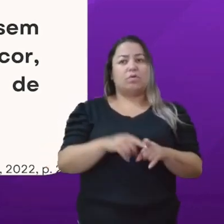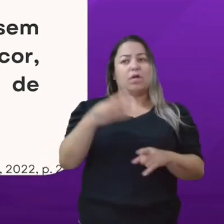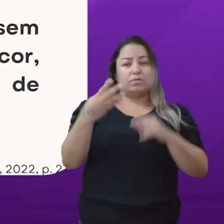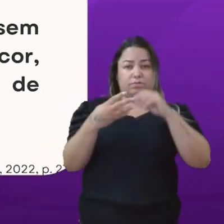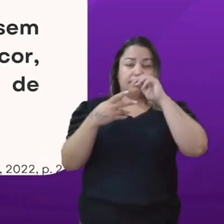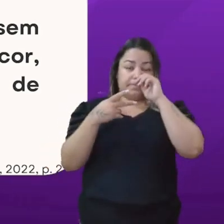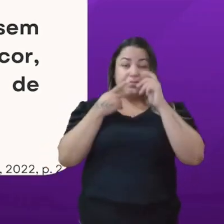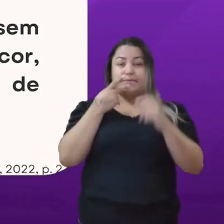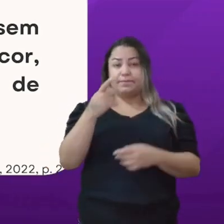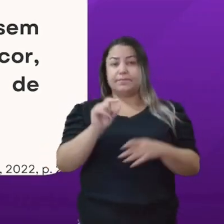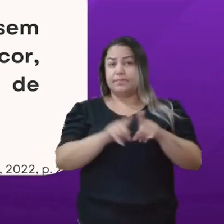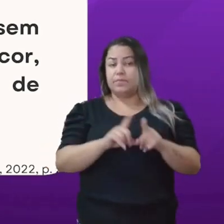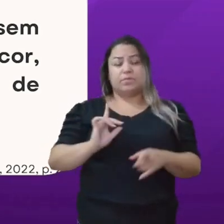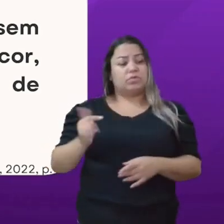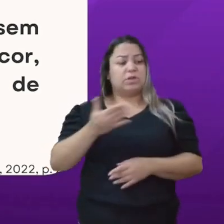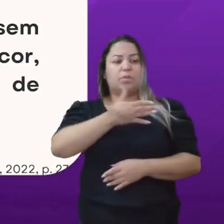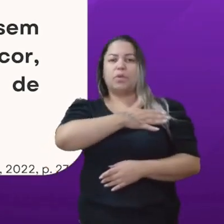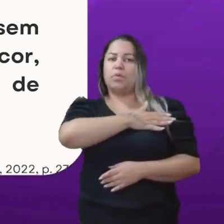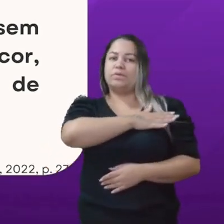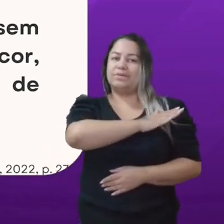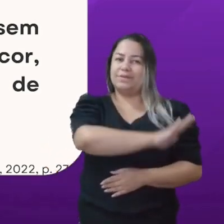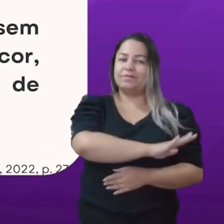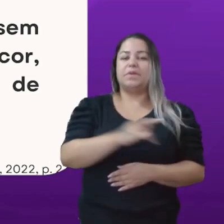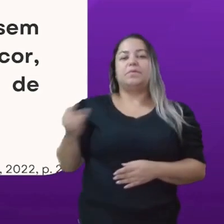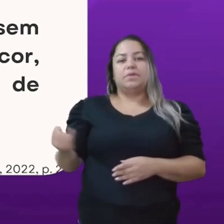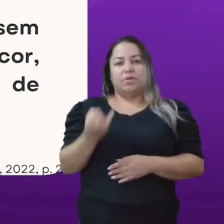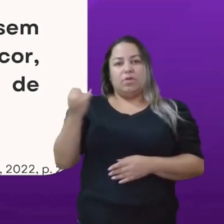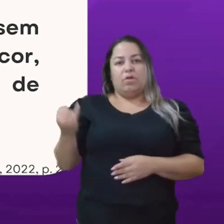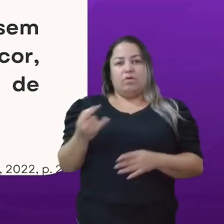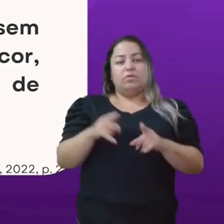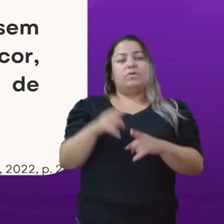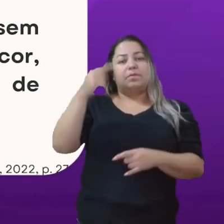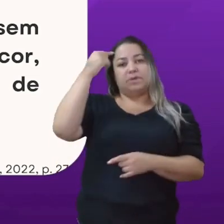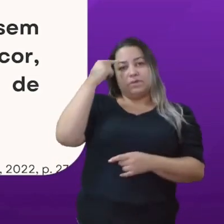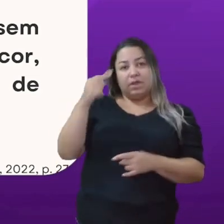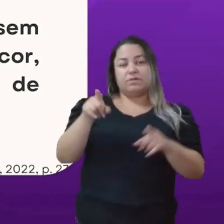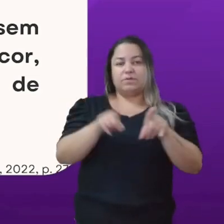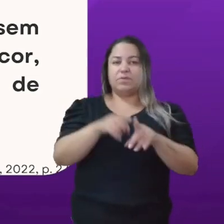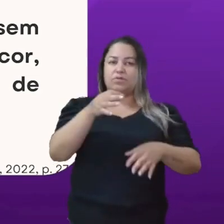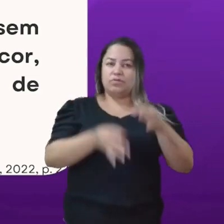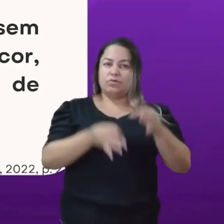o bem de todos sem nenhum preconceito. Então, isso é muito importante quando a gente vai pensar na questão da